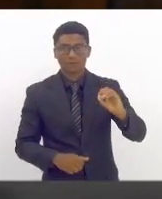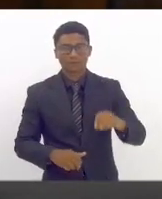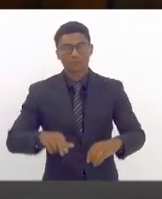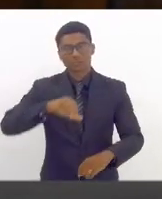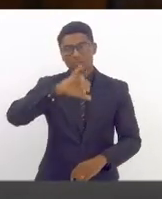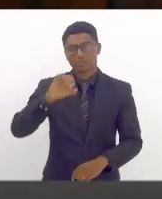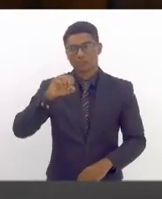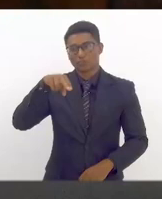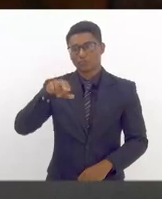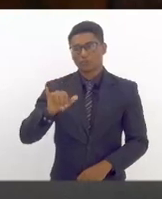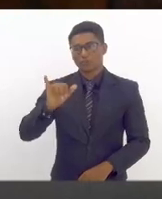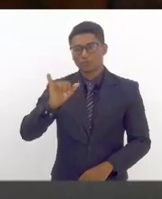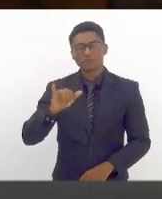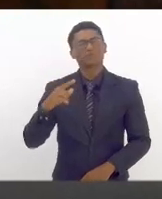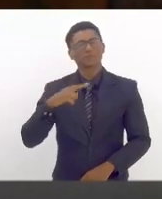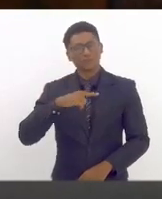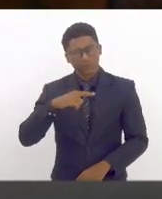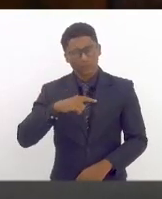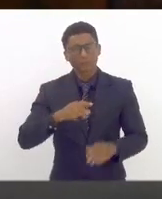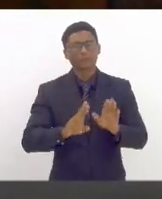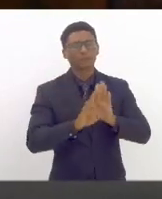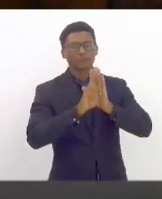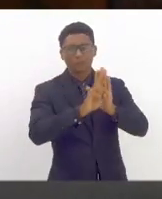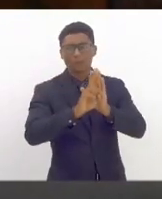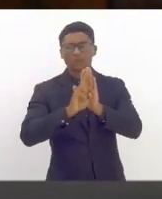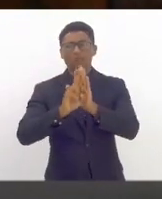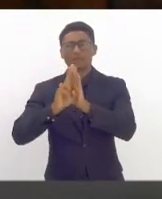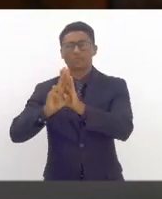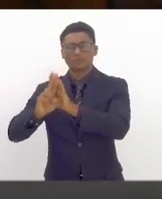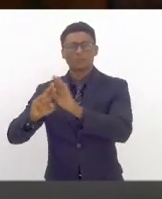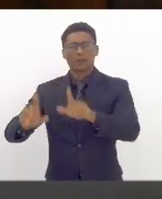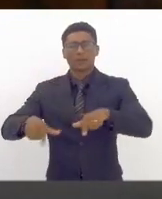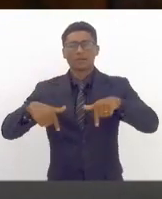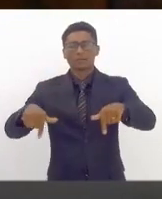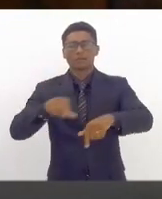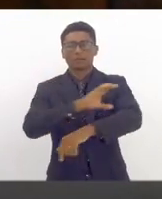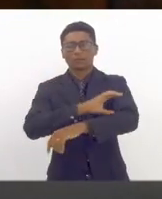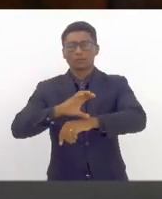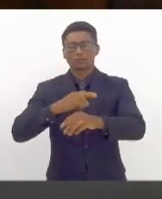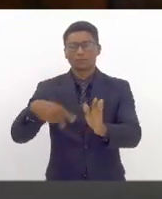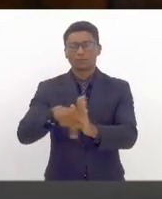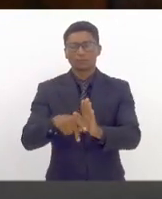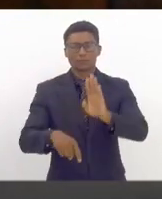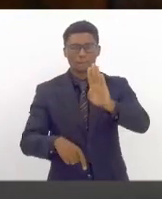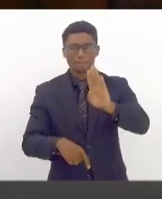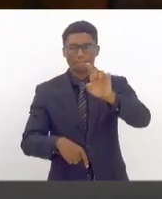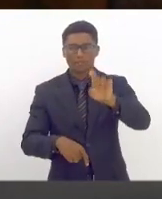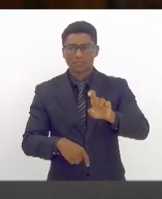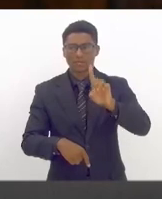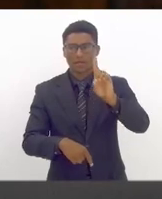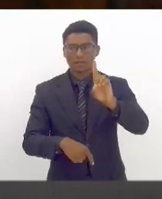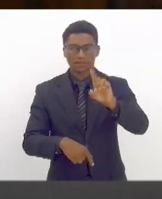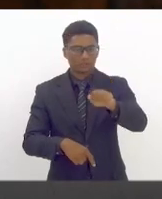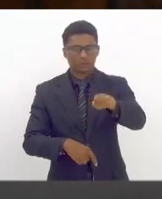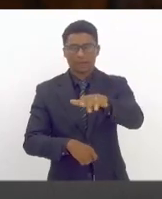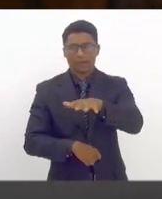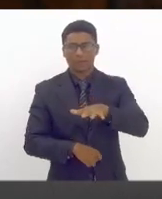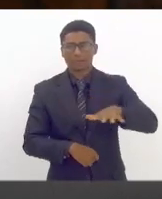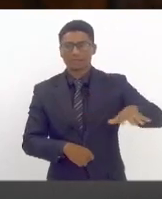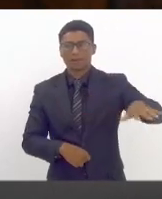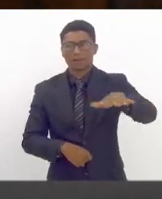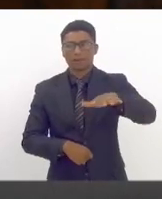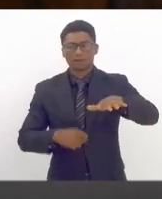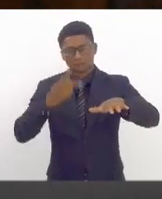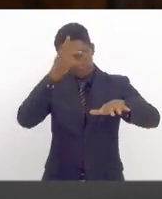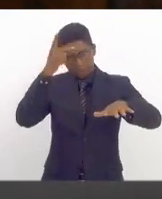Então temos aqui uma representatividade da ação cultural da Baixada Fluminense quem é uma região que foi considerada durante